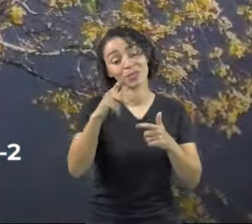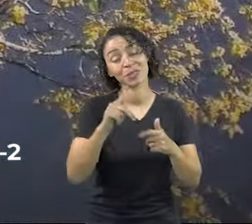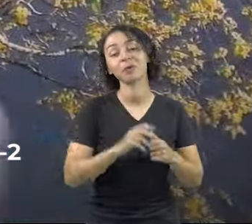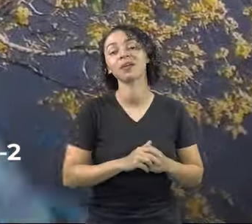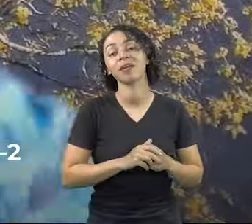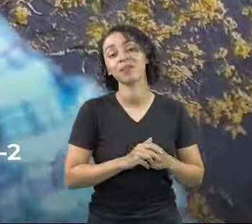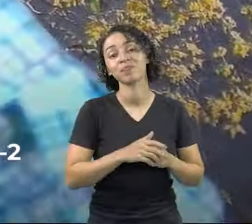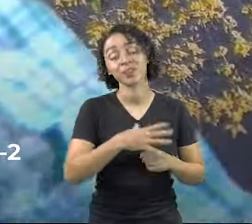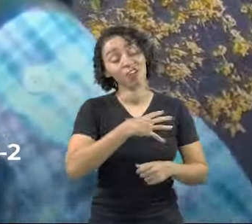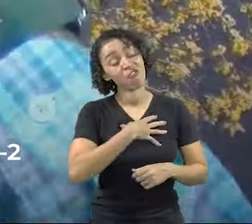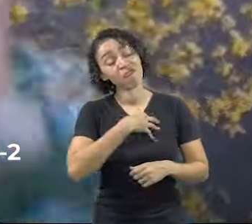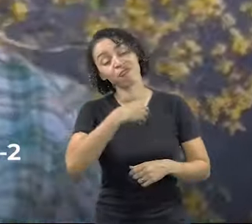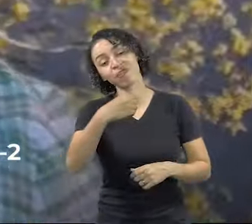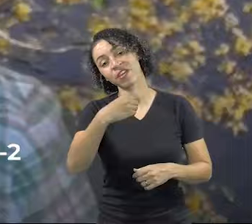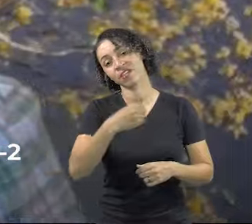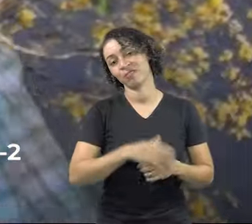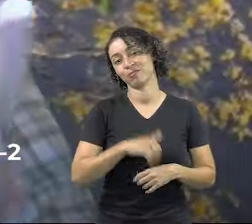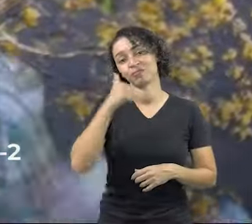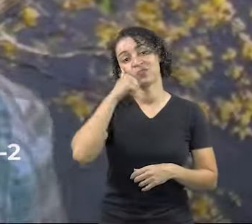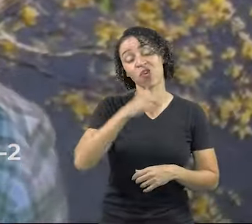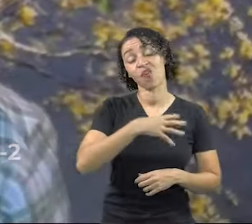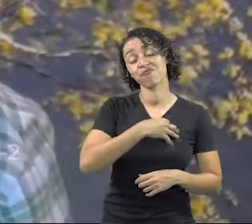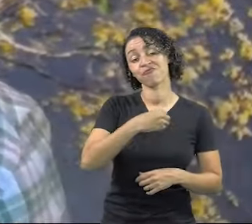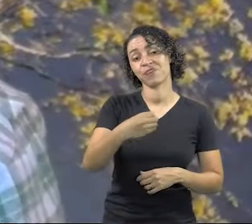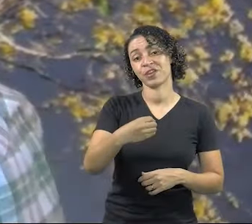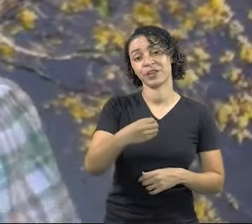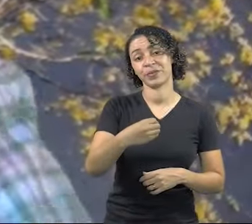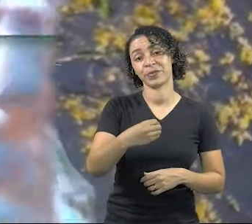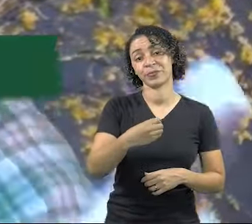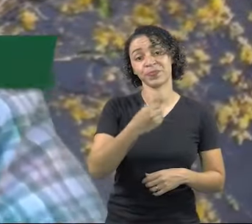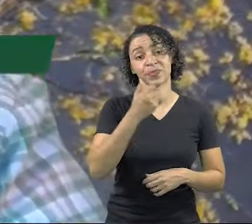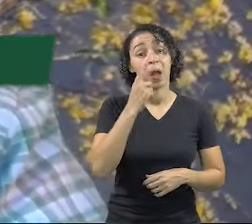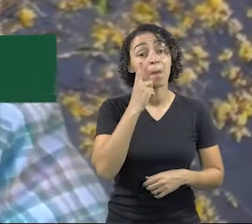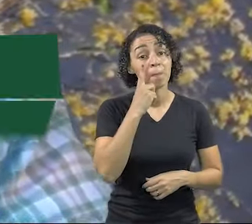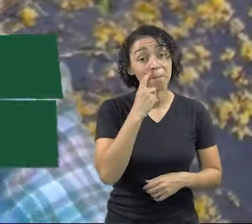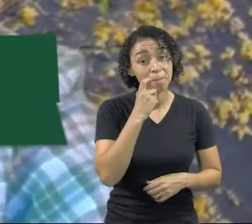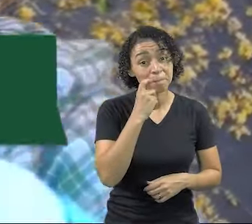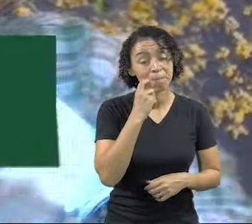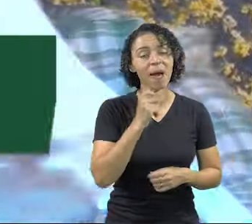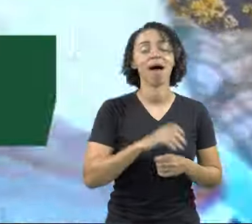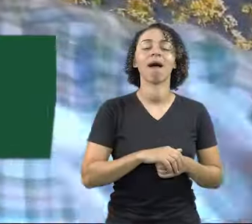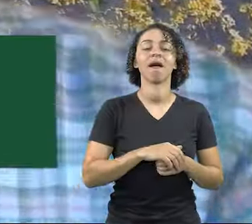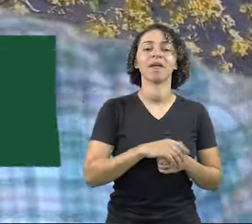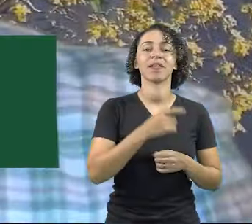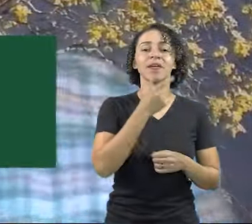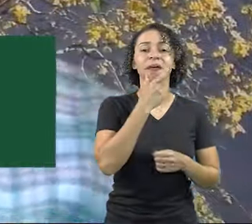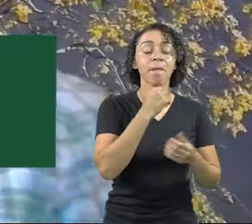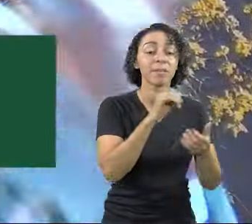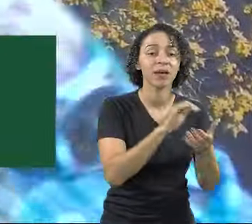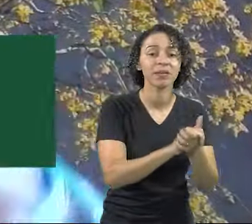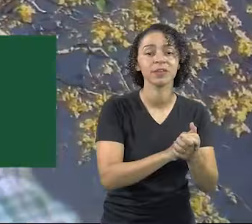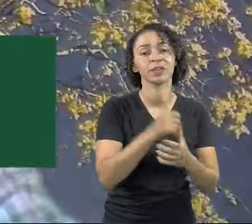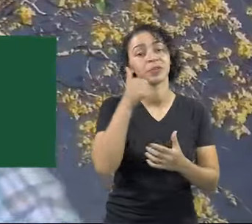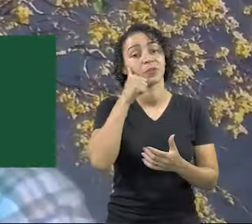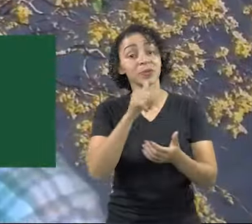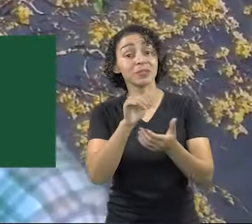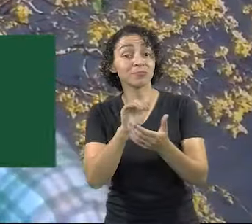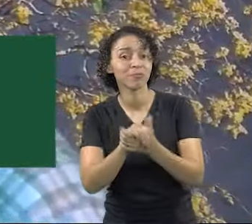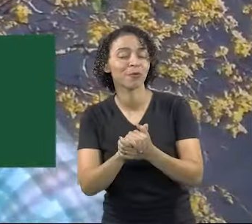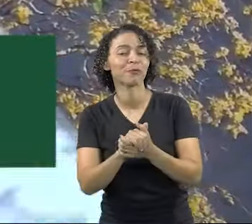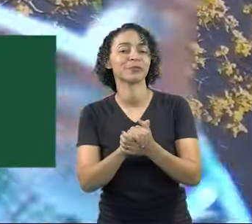o quê seja sua filha seja seu filho seja seu pai seja seu marido seja sua